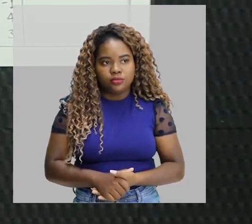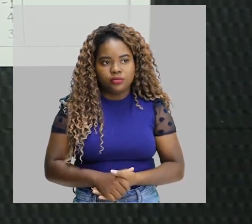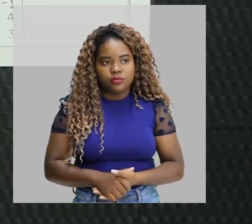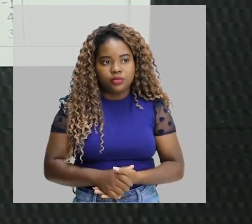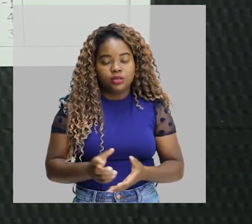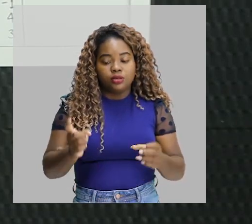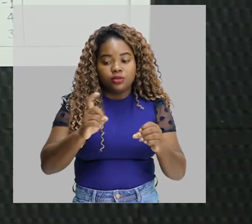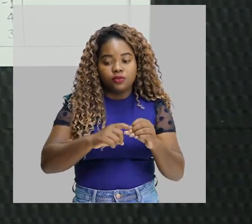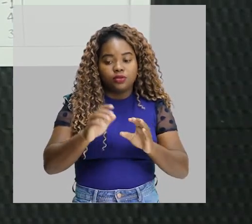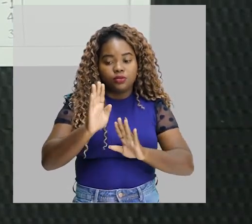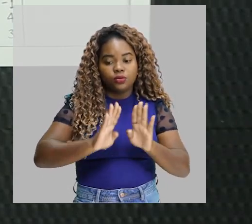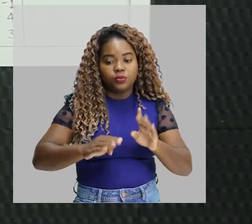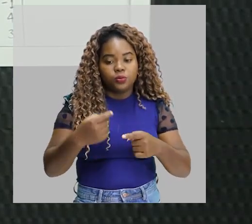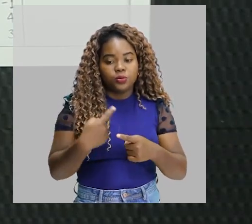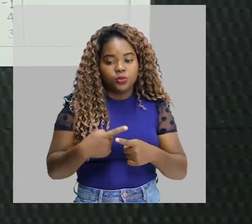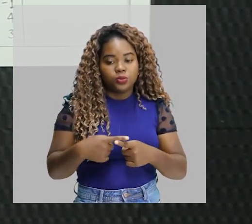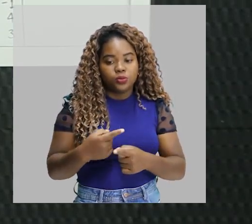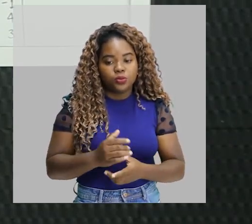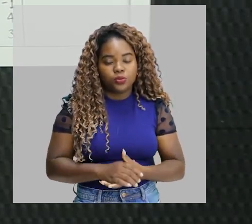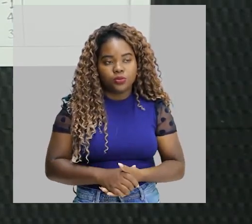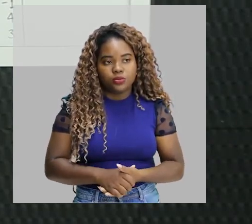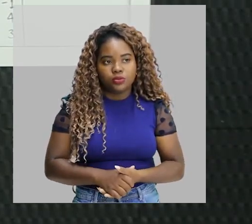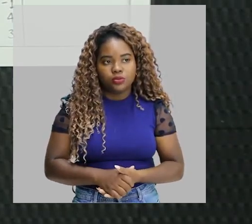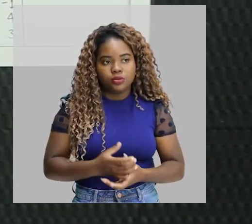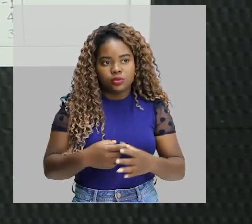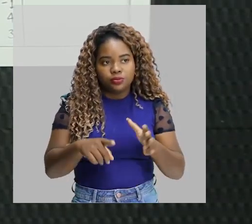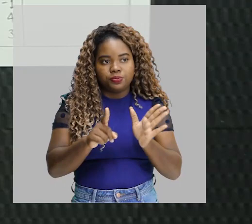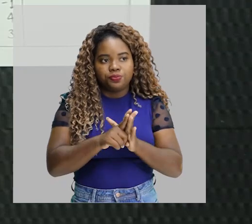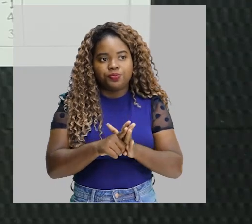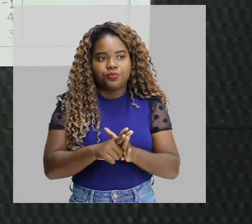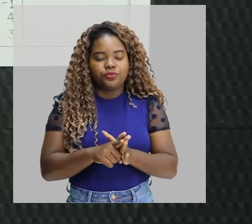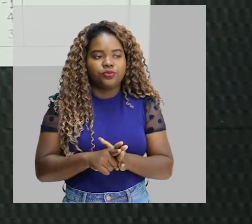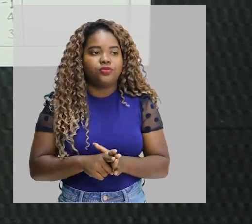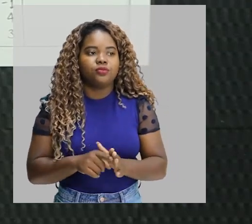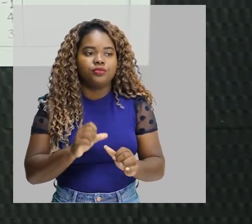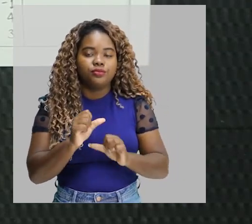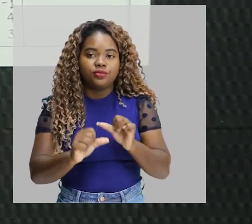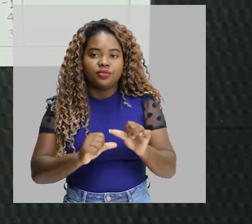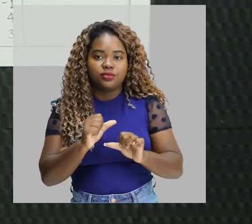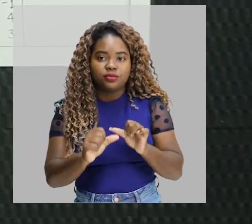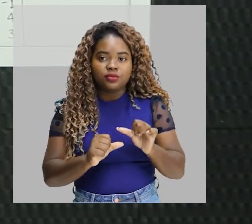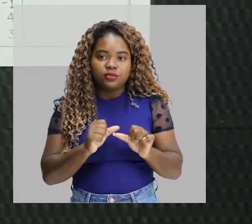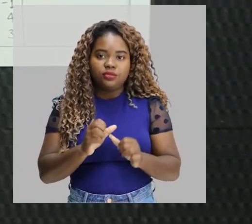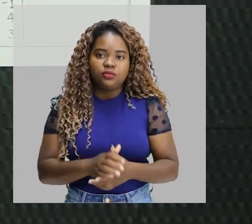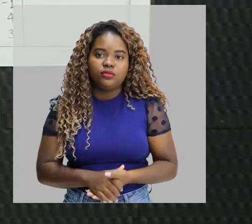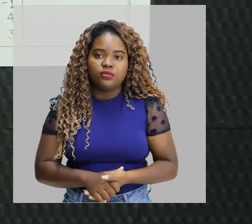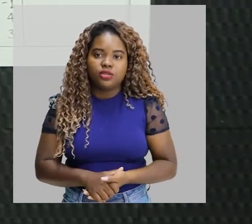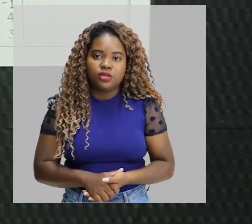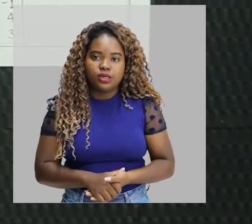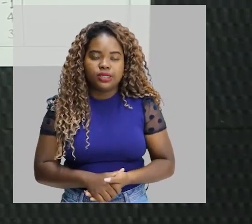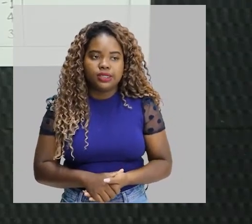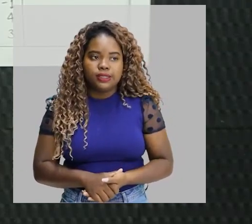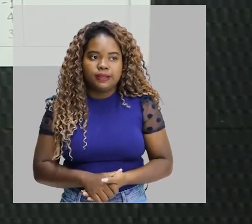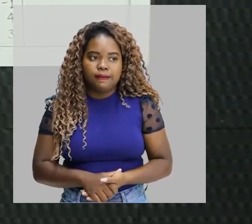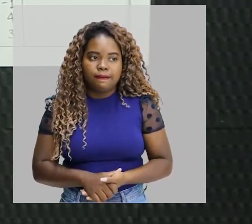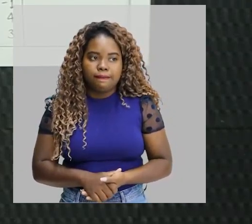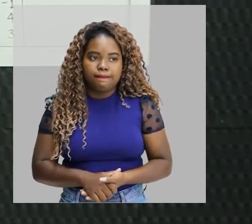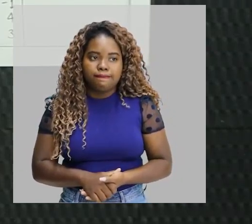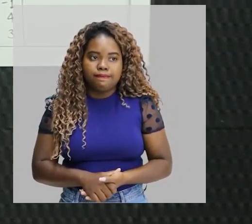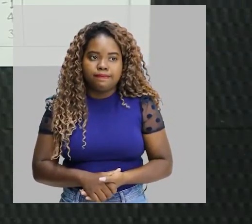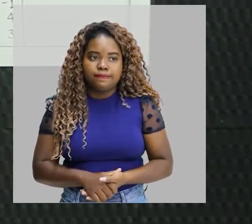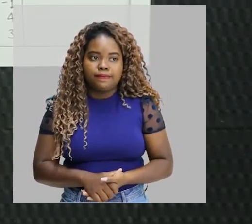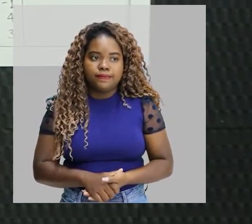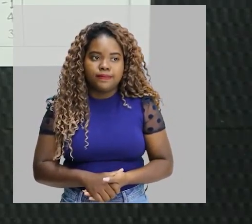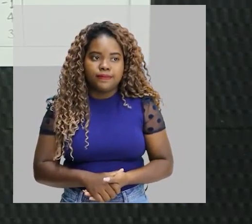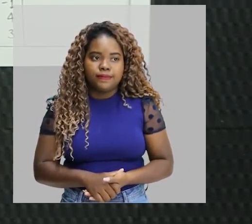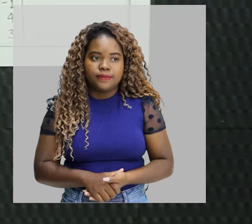vocês tem que ter cuidado porque porque esse sinal de menos aqui ele vai mudar o sinal do produto tá então Muita Calma